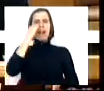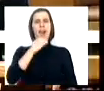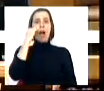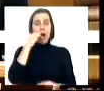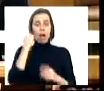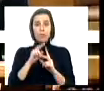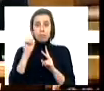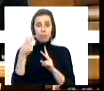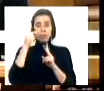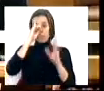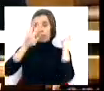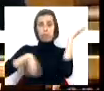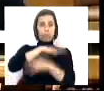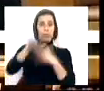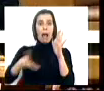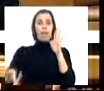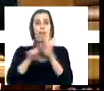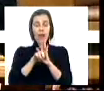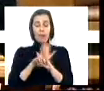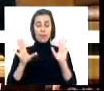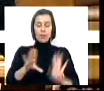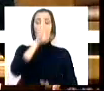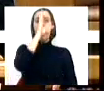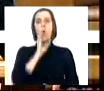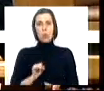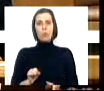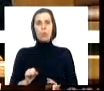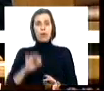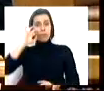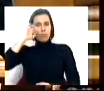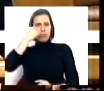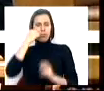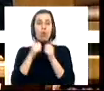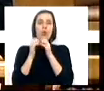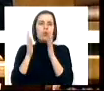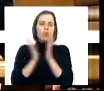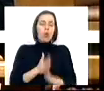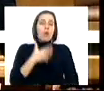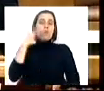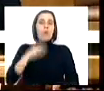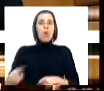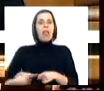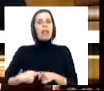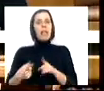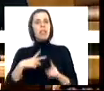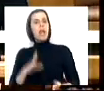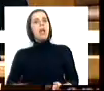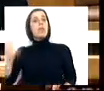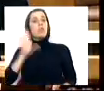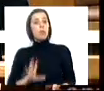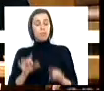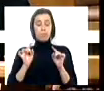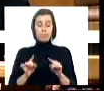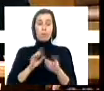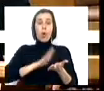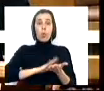da catadupa de atropelo à lei, o Governo lesa por todos os meios o interesse nacional.